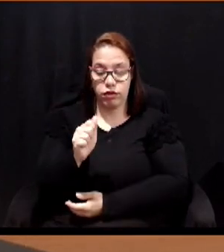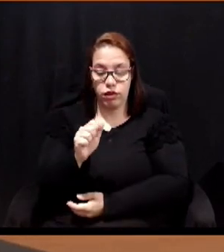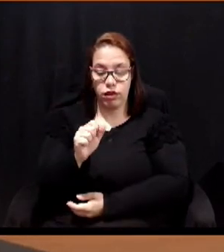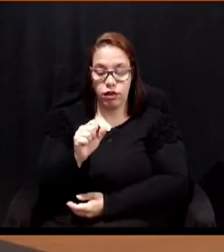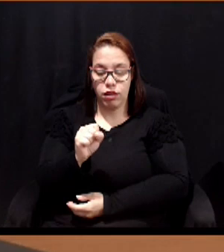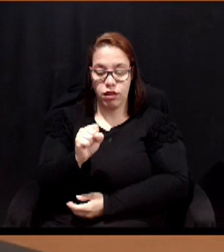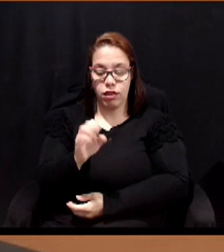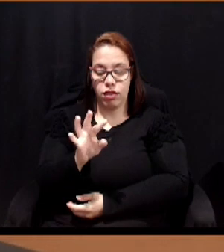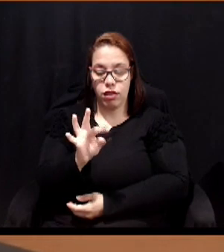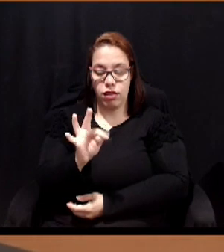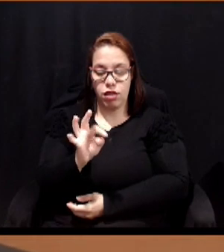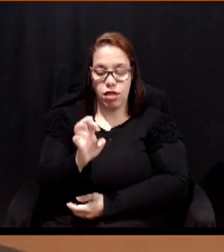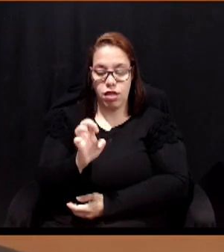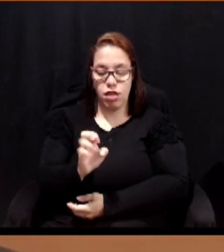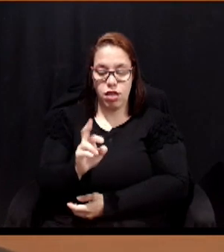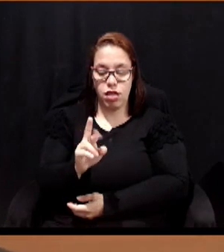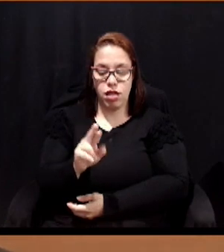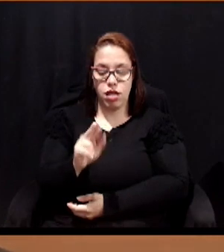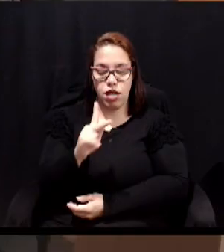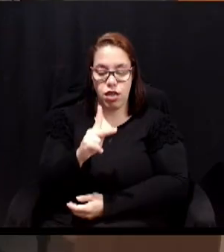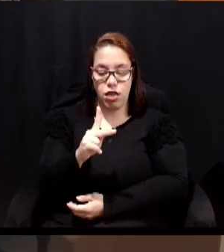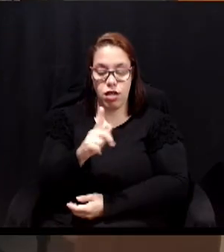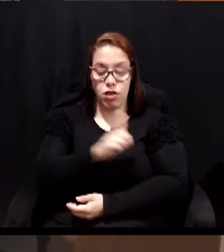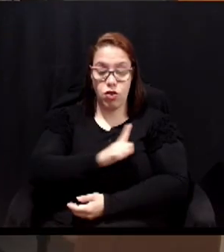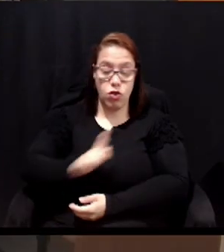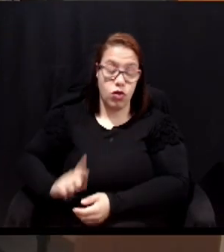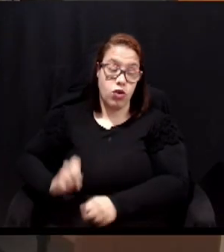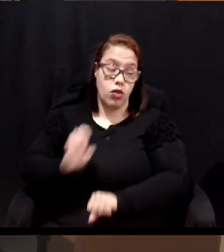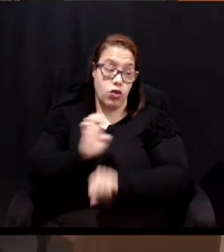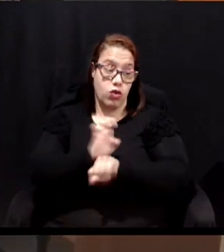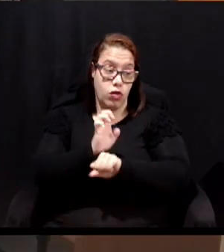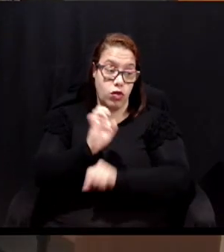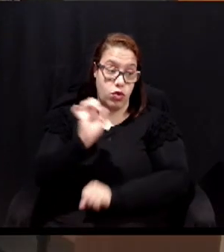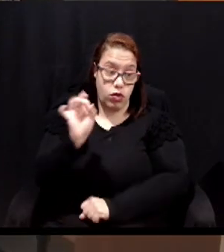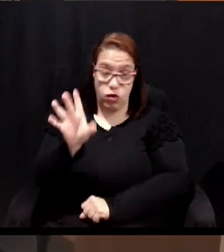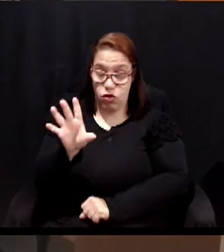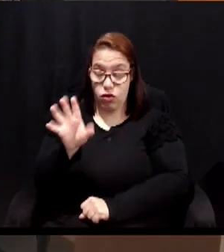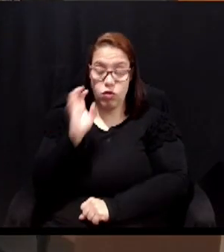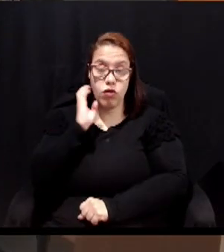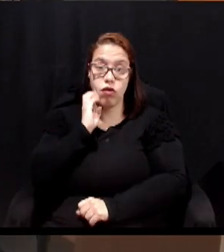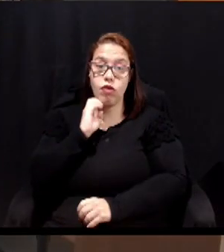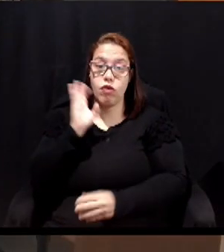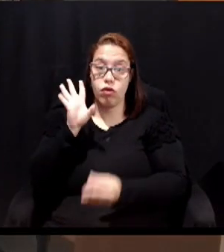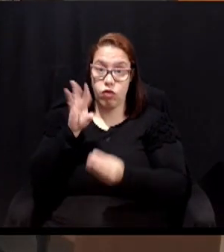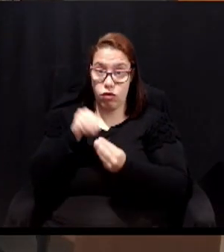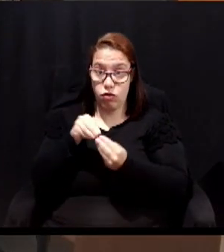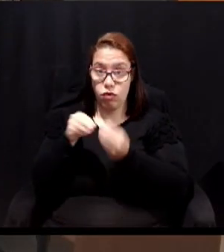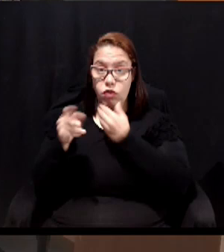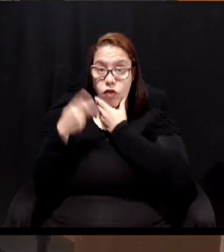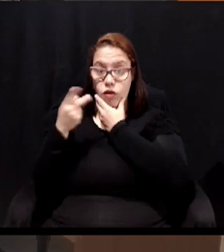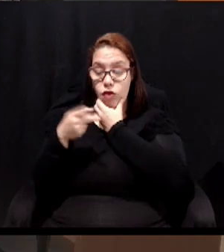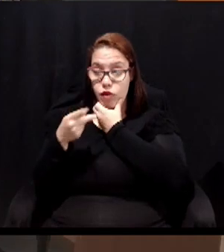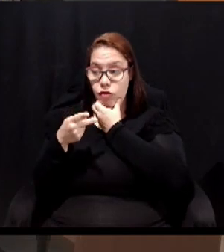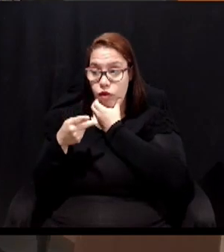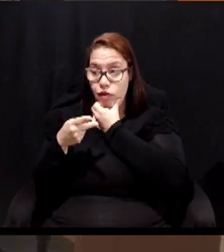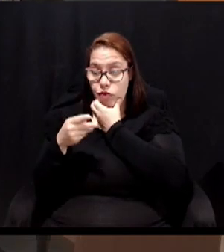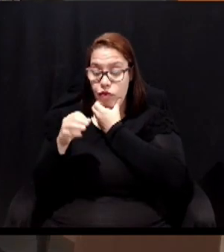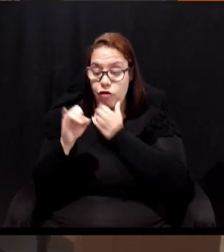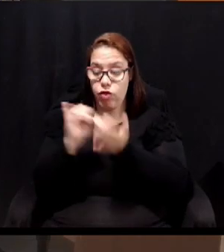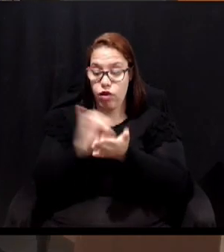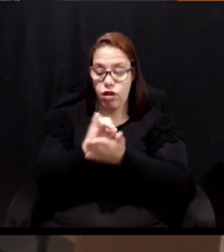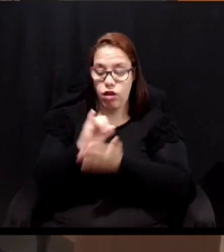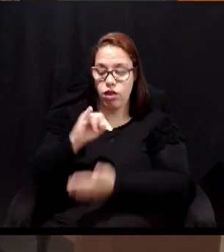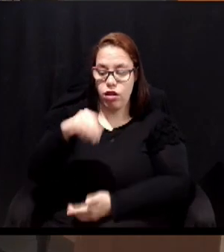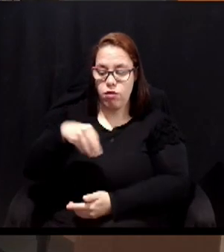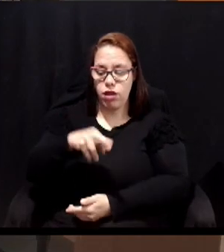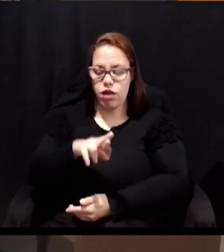Estado. E aqui, só finalizando um pouco a minha parte aqui dos migrantes, né? Eu acho